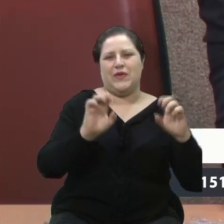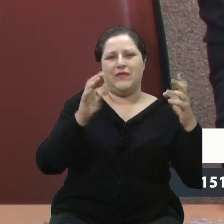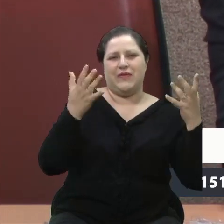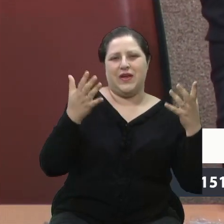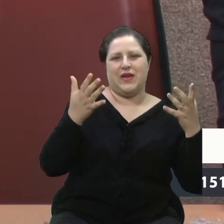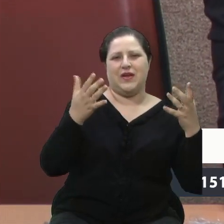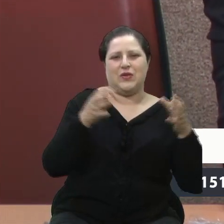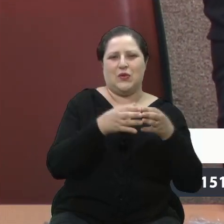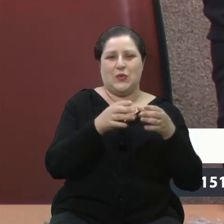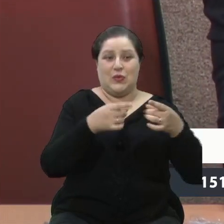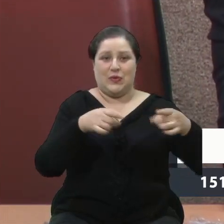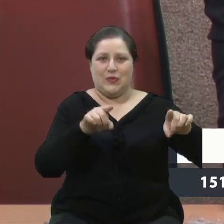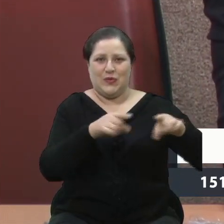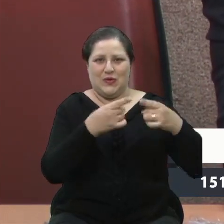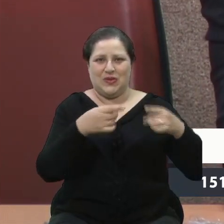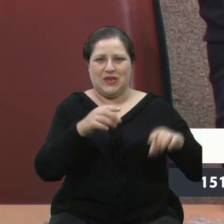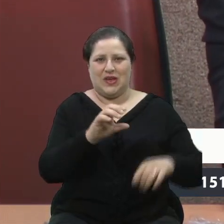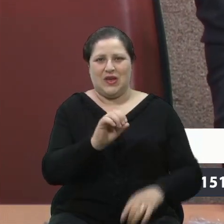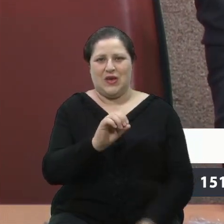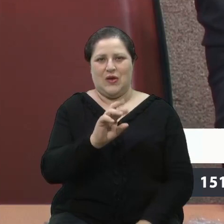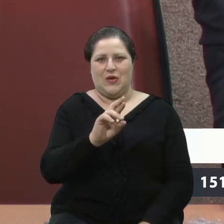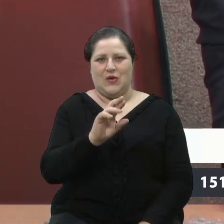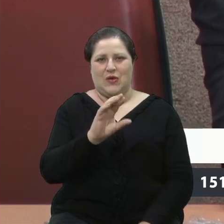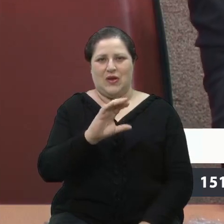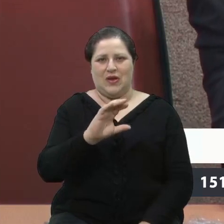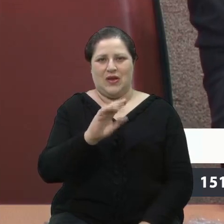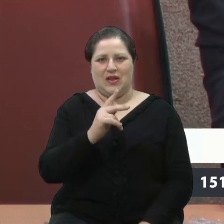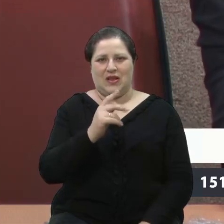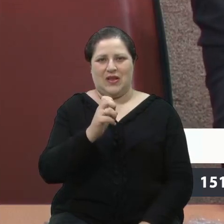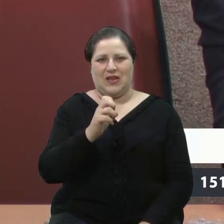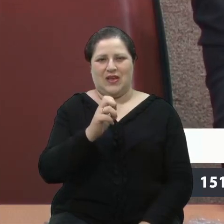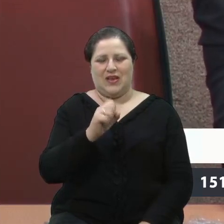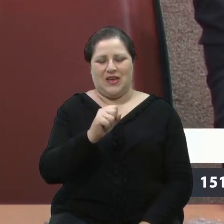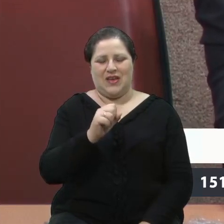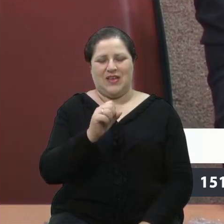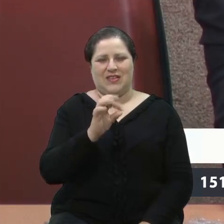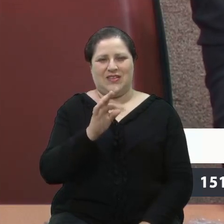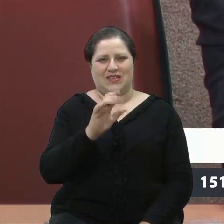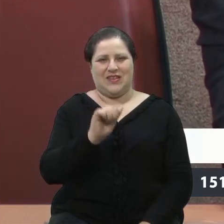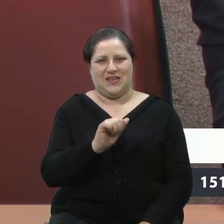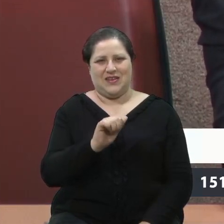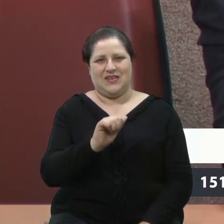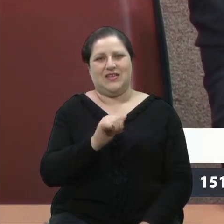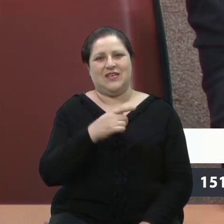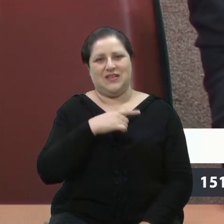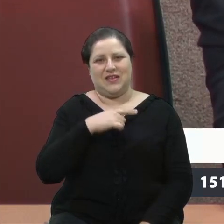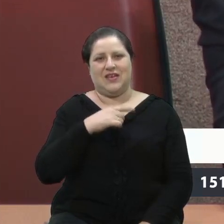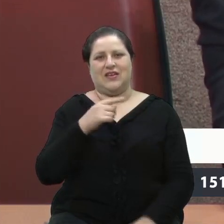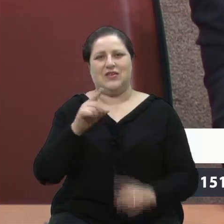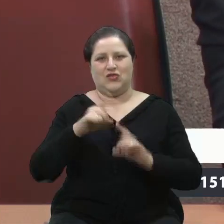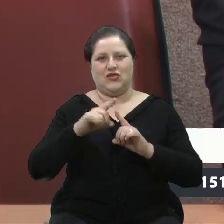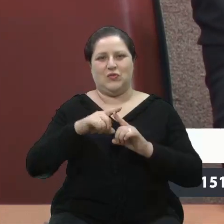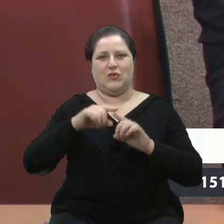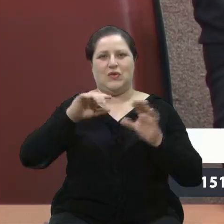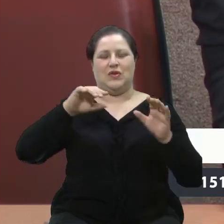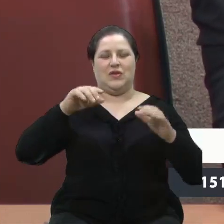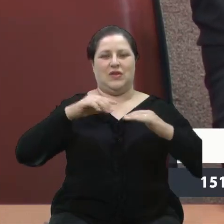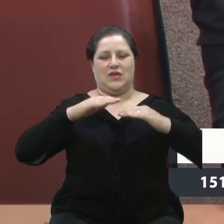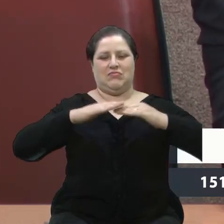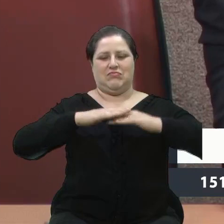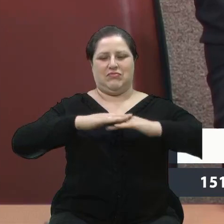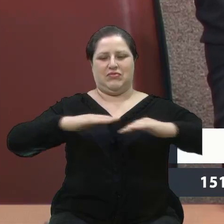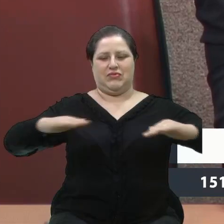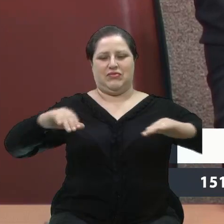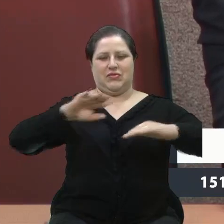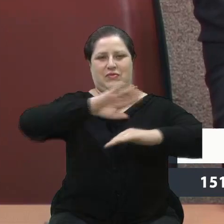que eu mais achei interessante é que ele não é fechado ao redor. Ele tem um coberto, uma arquibancada e é aberto.